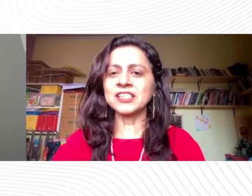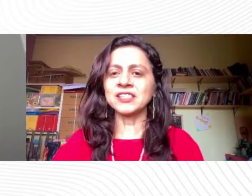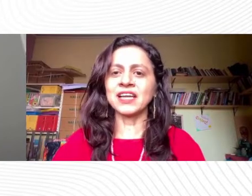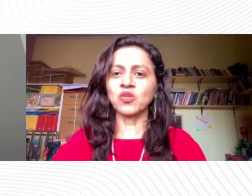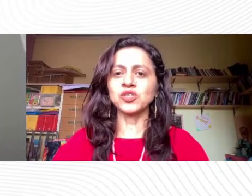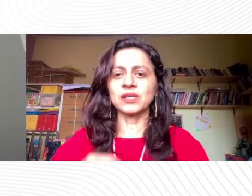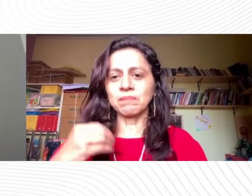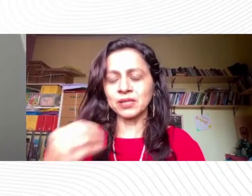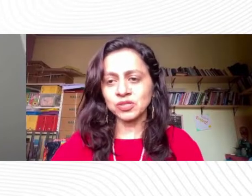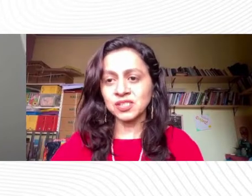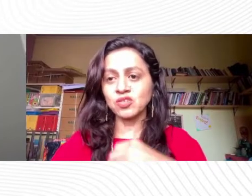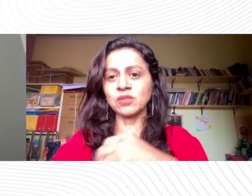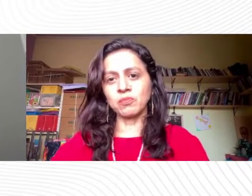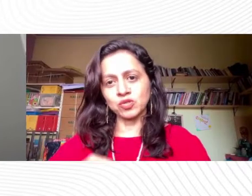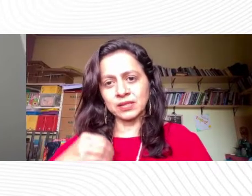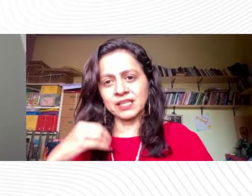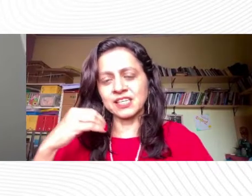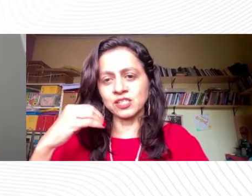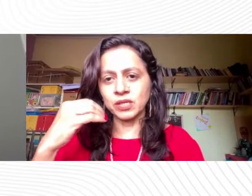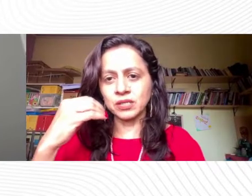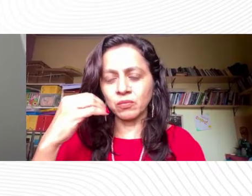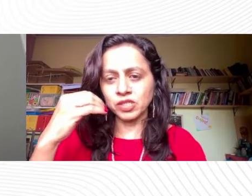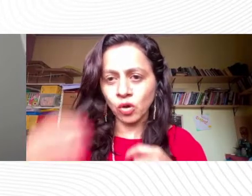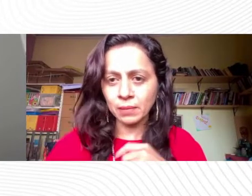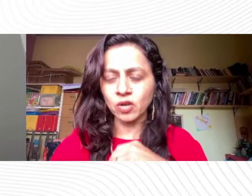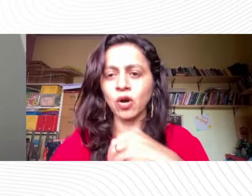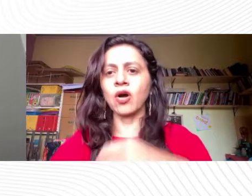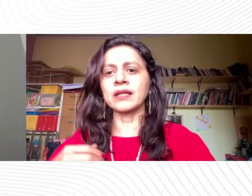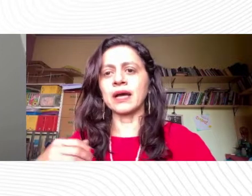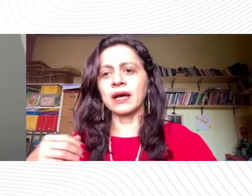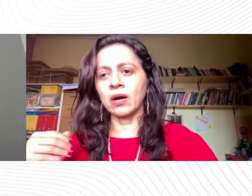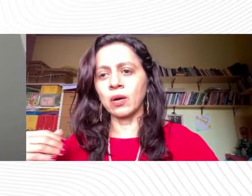aí, a partir daí, ela começou a ter patrocínios e começou a ter acesso a uma escola